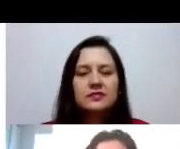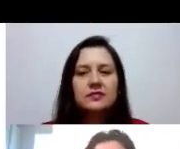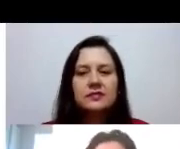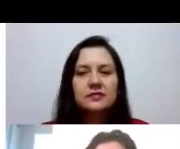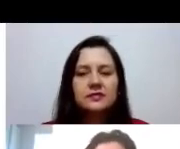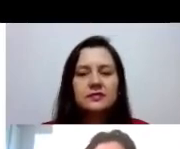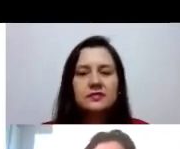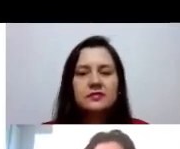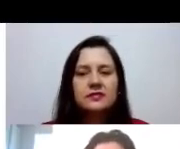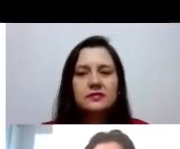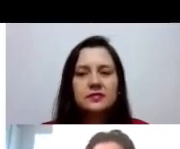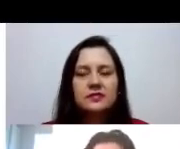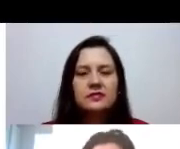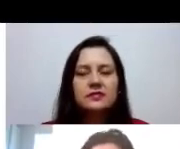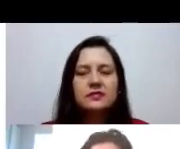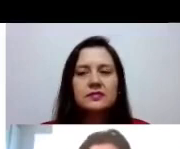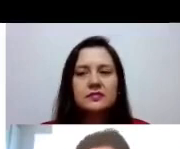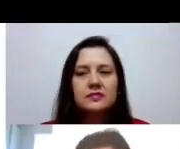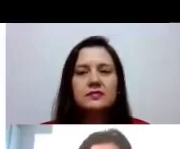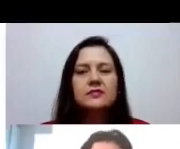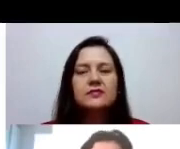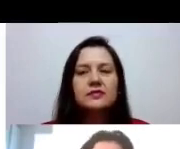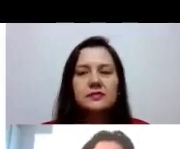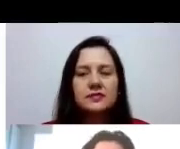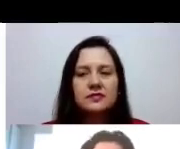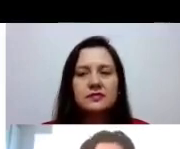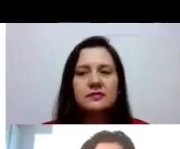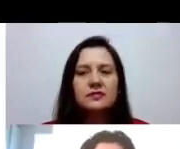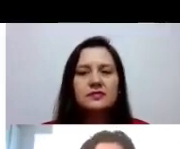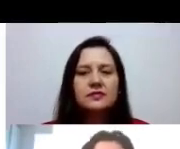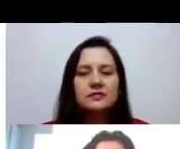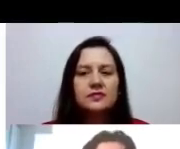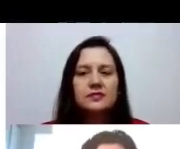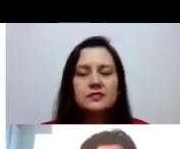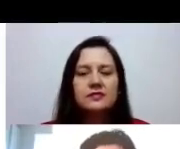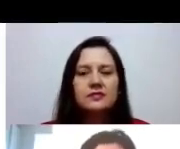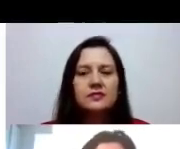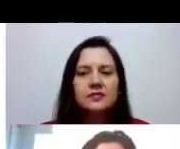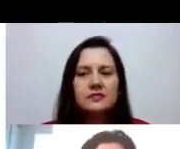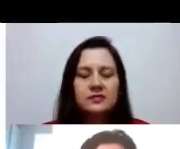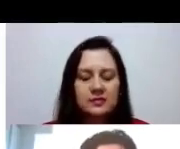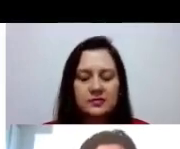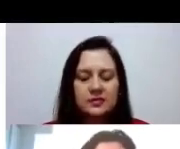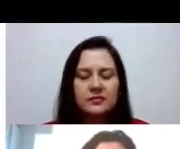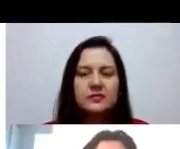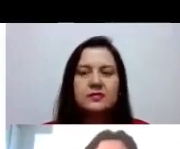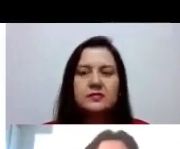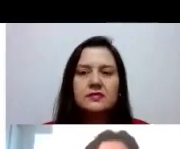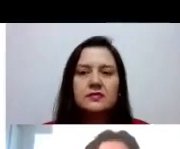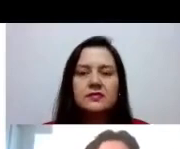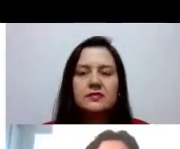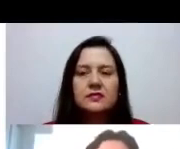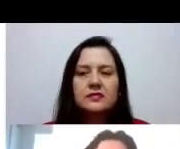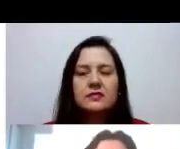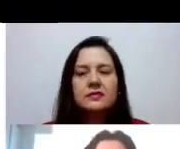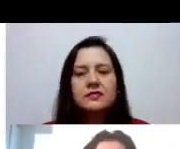Busque sempre saber, isso está sob o meu poder ou não? Ah, não, é poder do prefeito a decisão? Vou levar até o prefeito, tá? Mas é